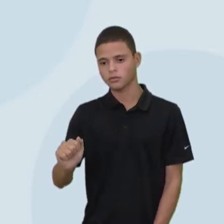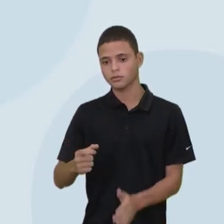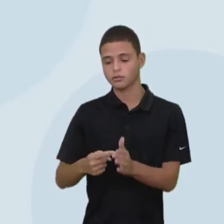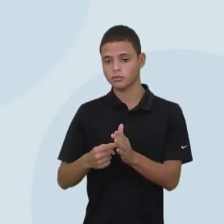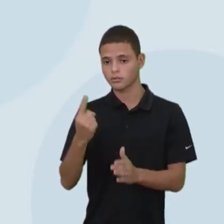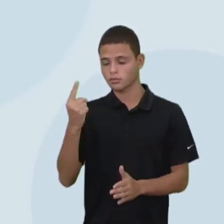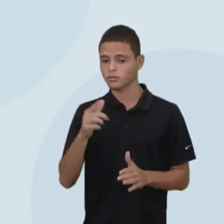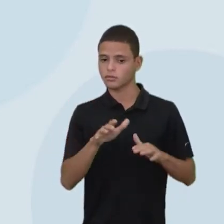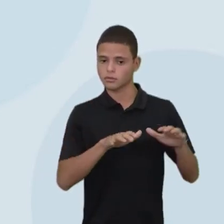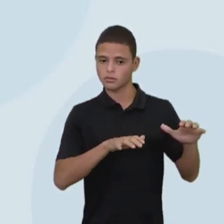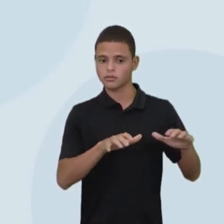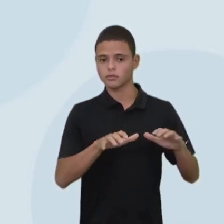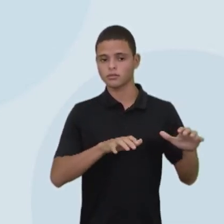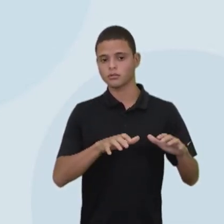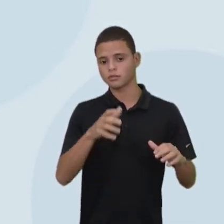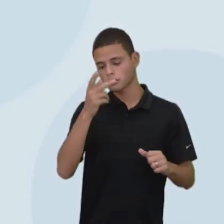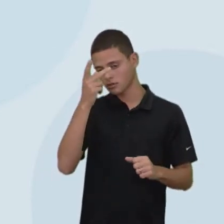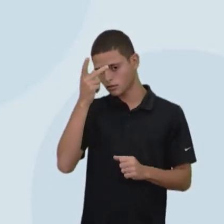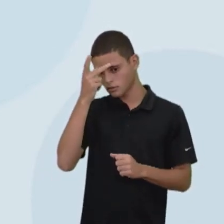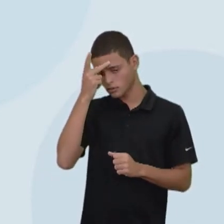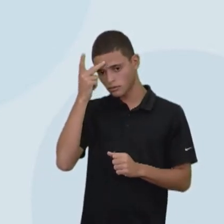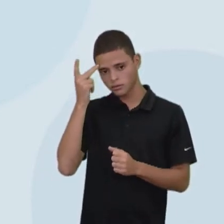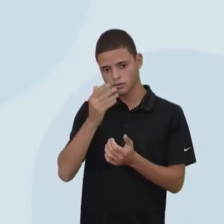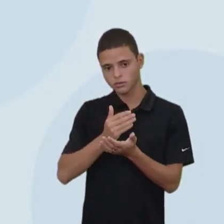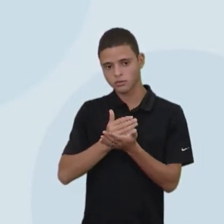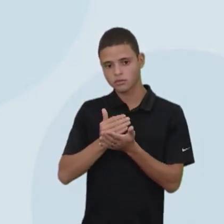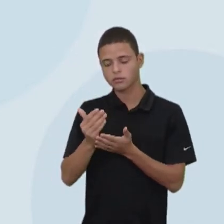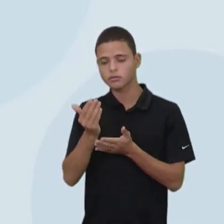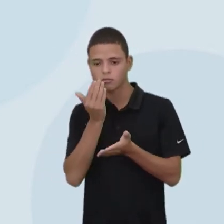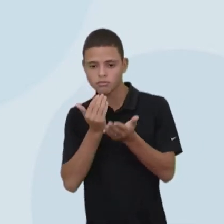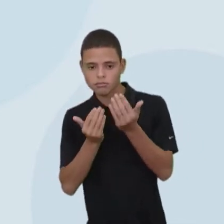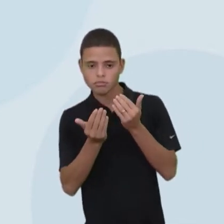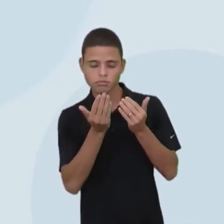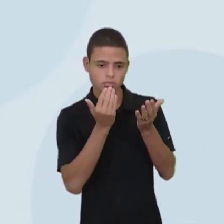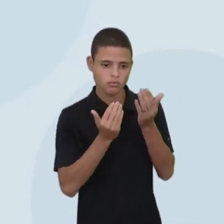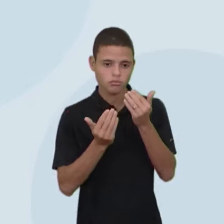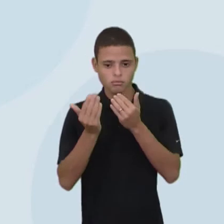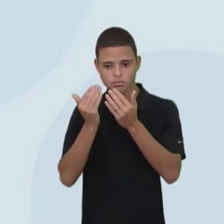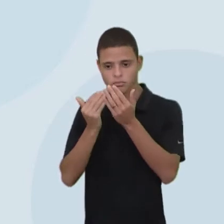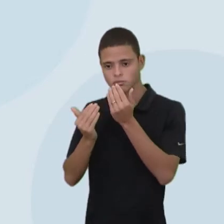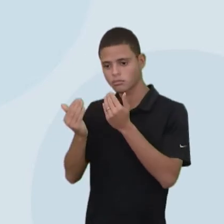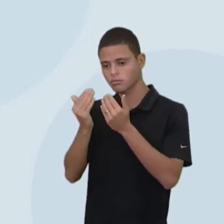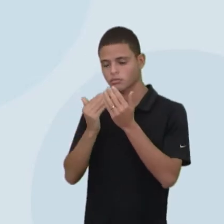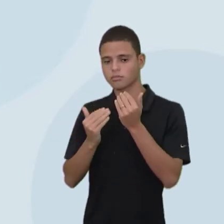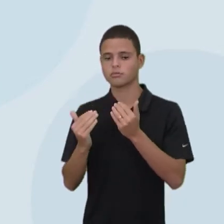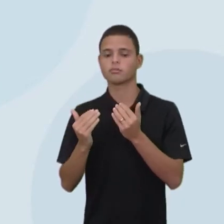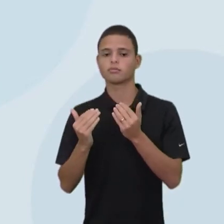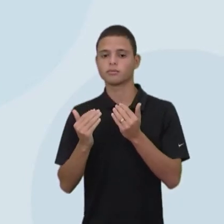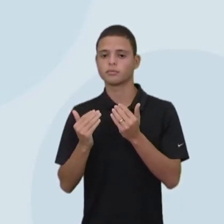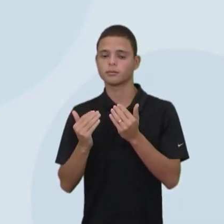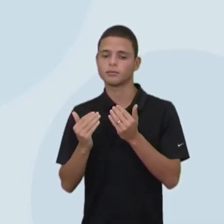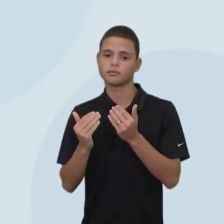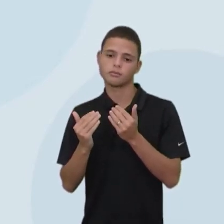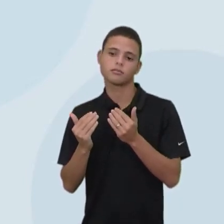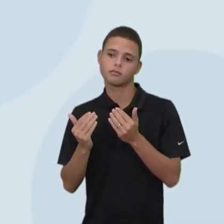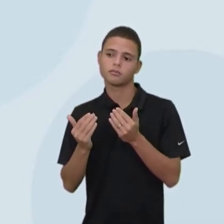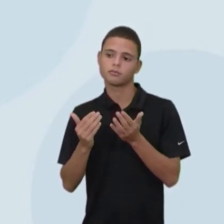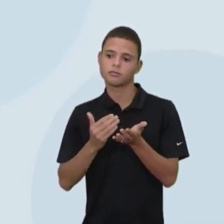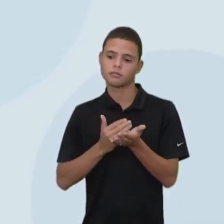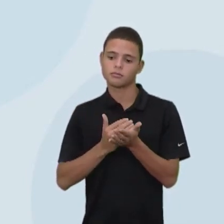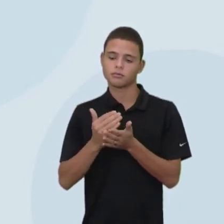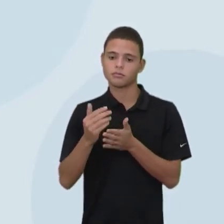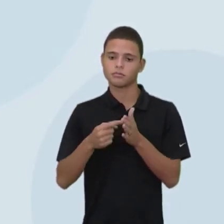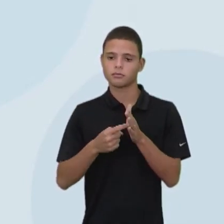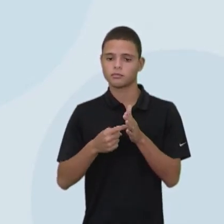essa pessoa começa a ingerir em excesso esses alimentos, ela entra primeiro num processo